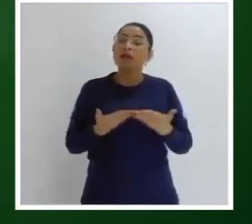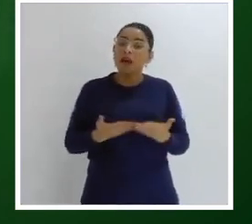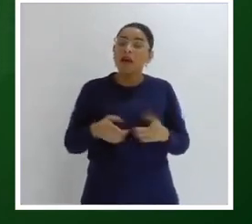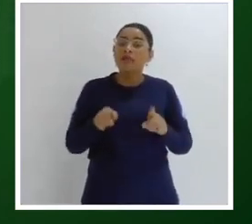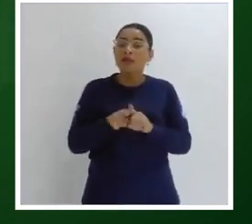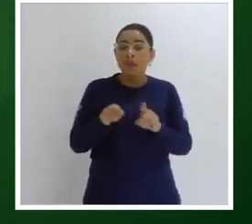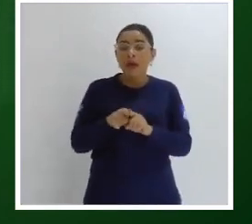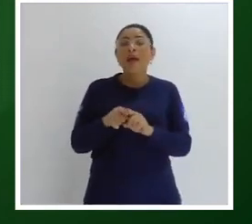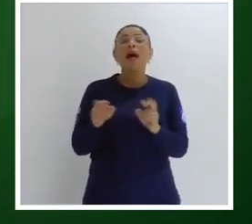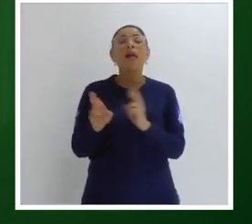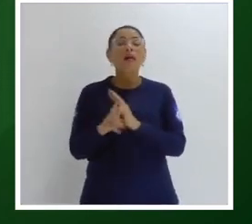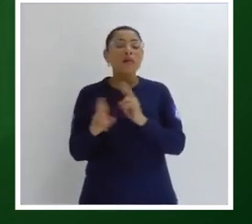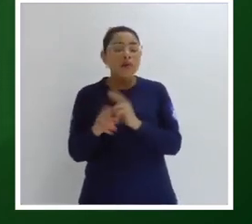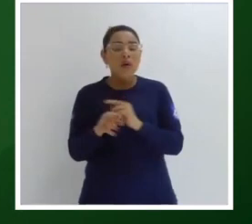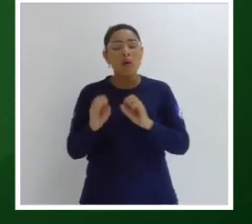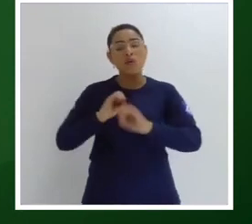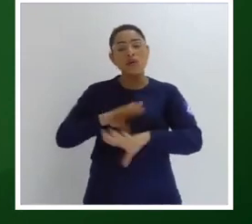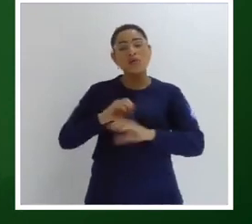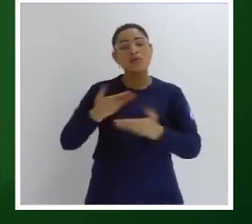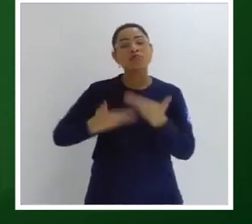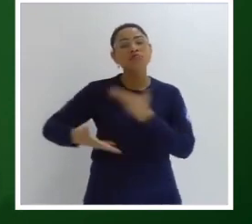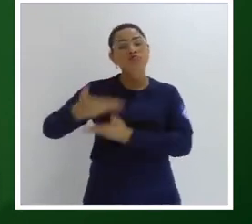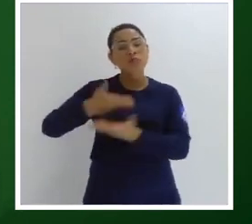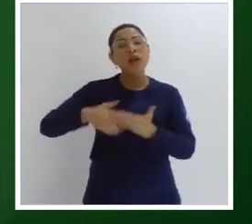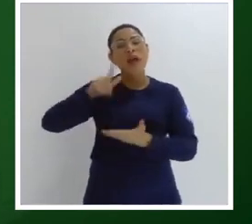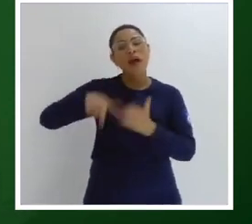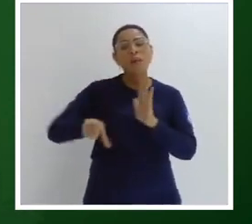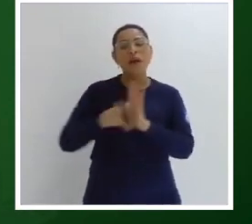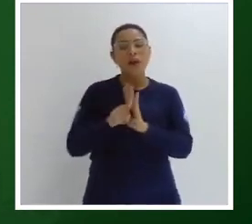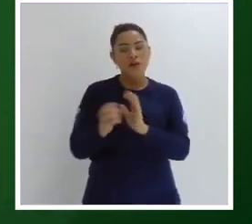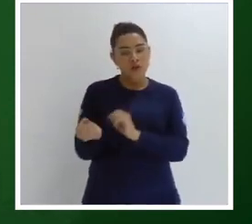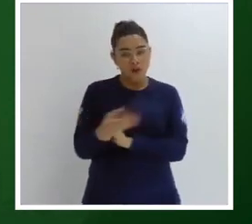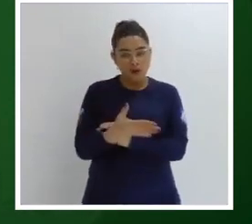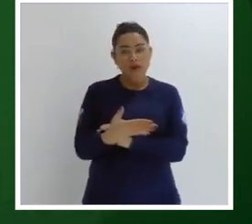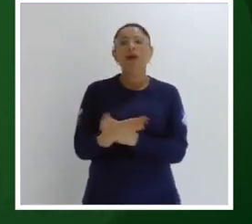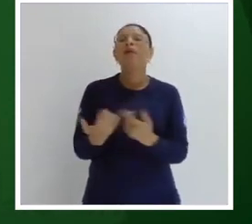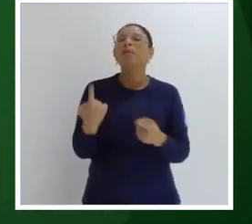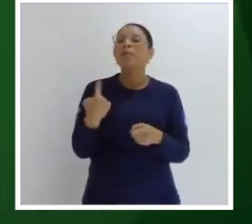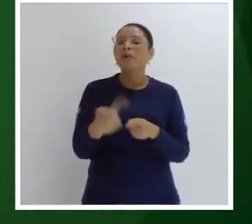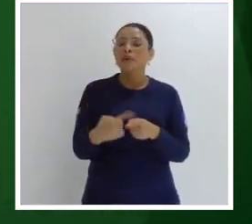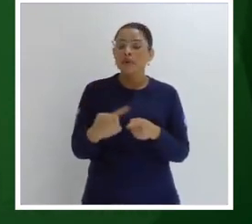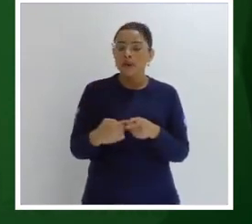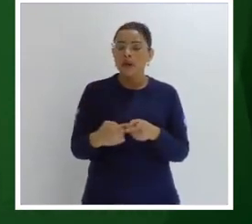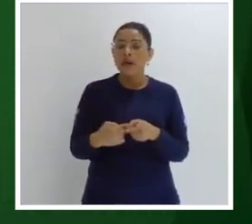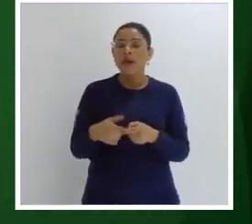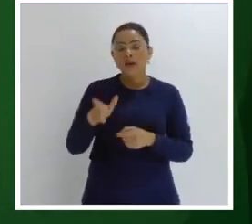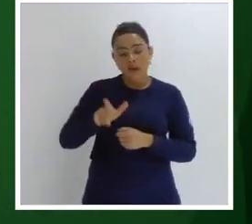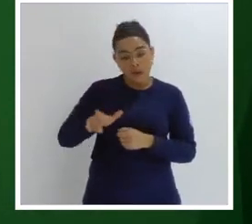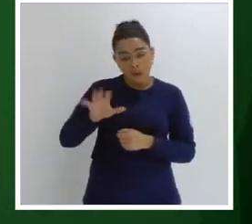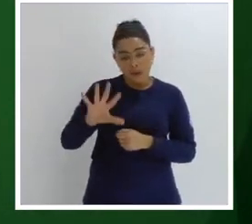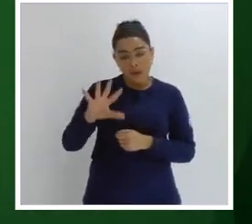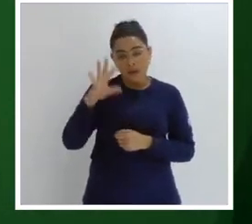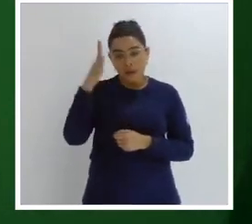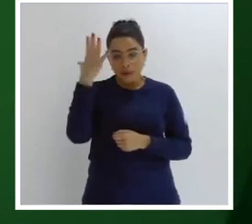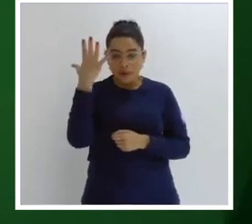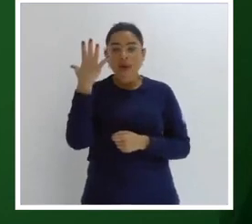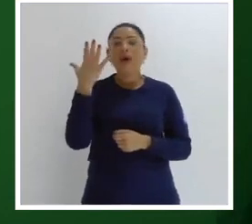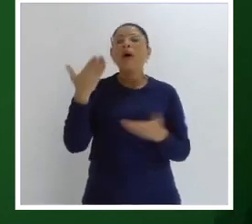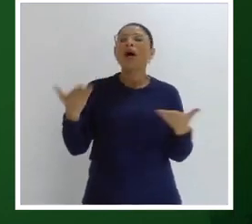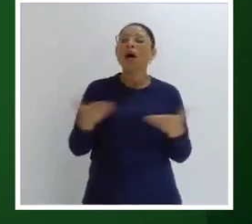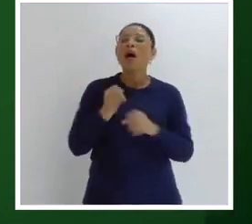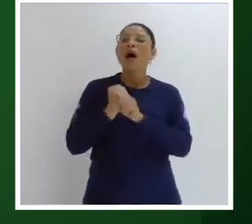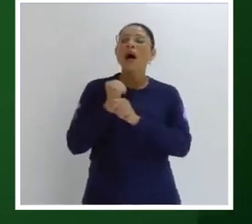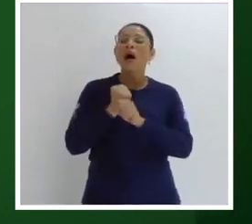ensino colaborativo é uma legislação nova né Por conta inclusive do ano eleitoral